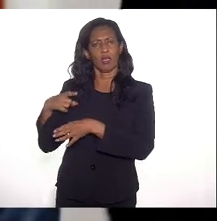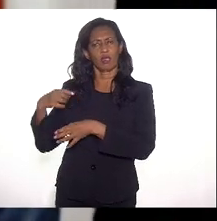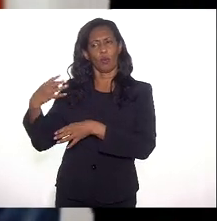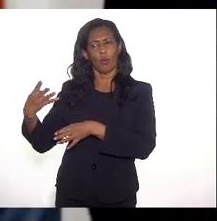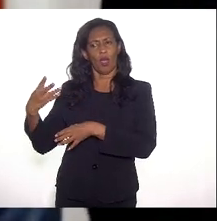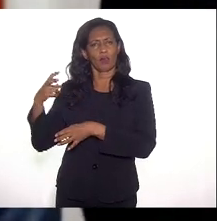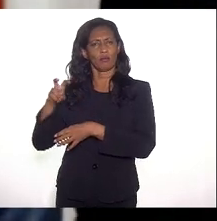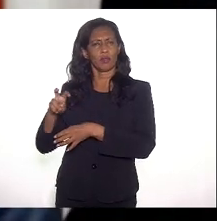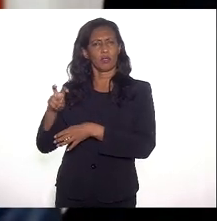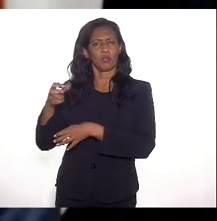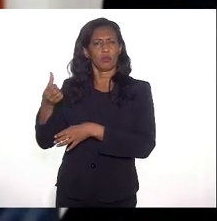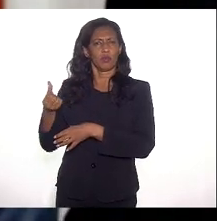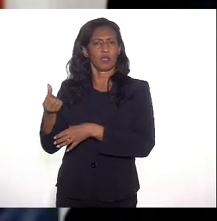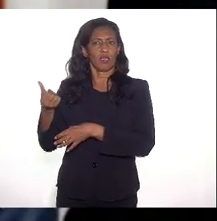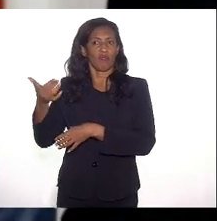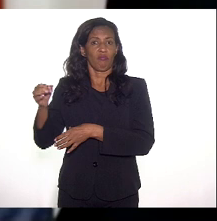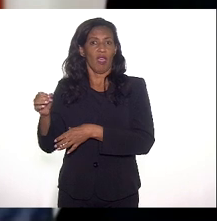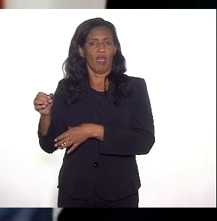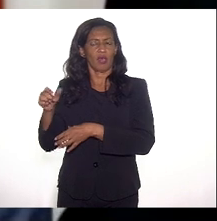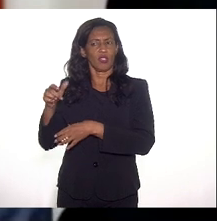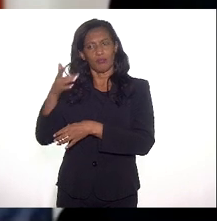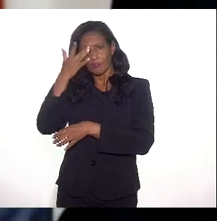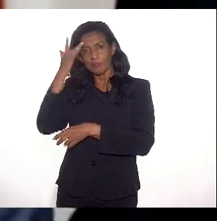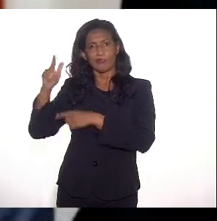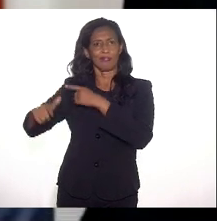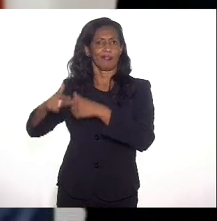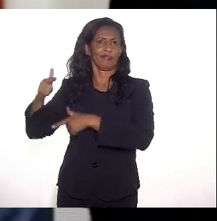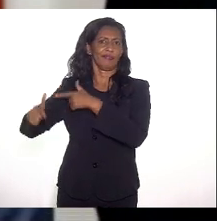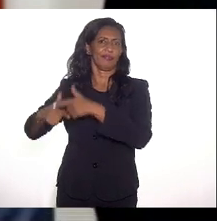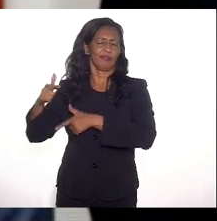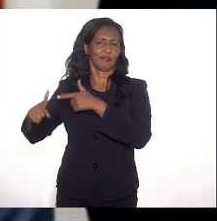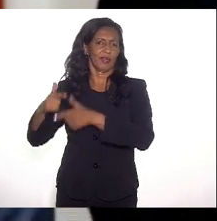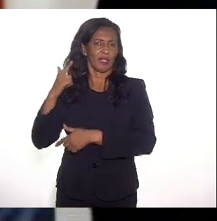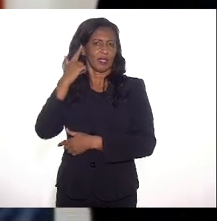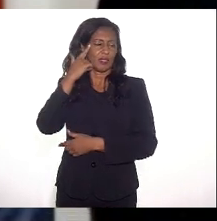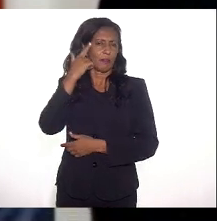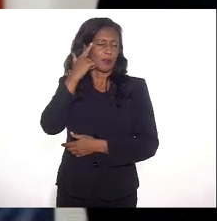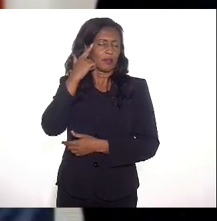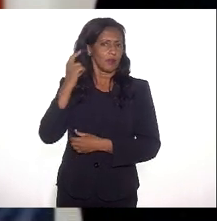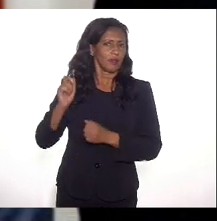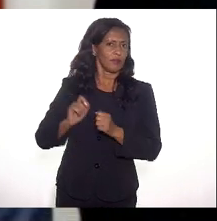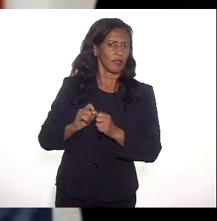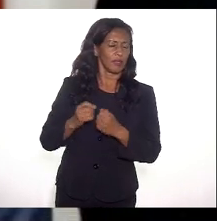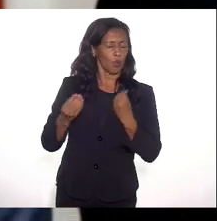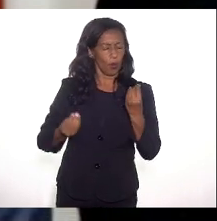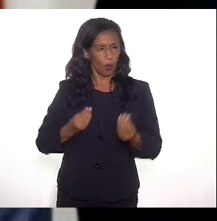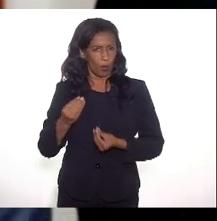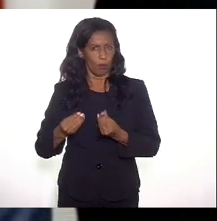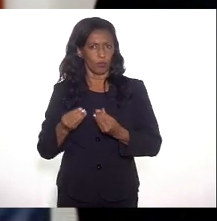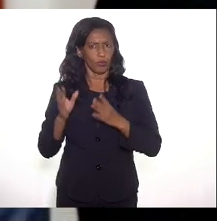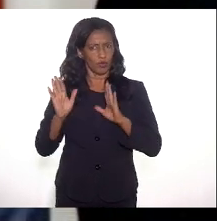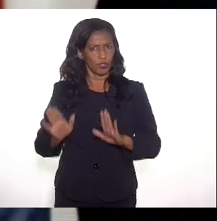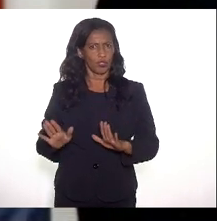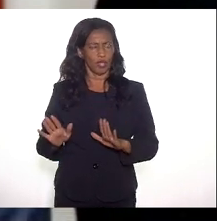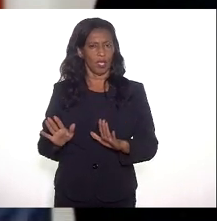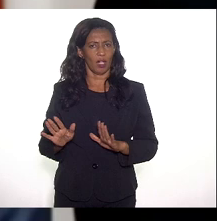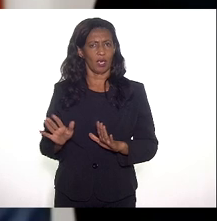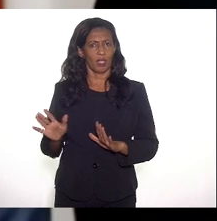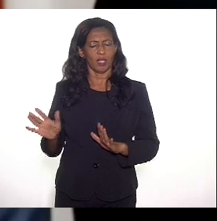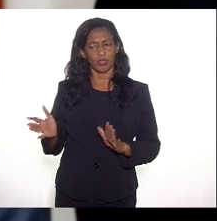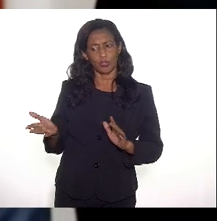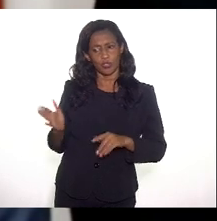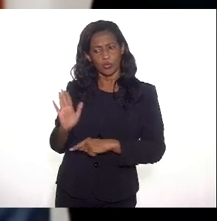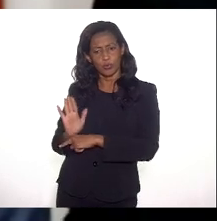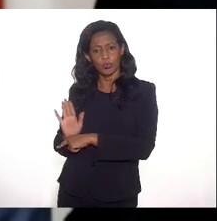3, 10 empregos, e a gente está pensando em fazer como temos feito aqui, de colar o